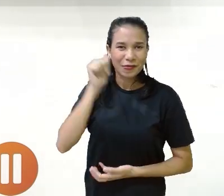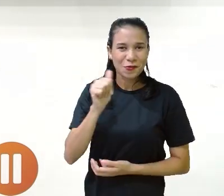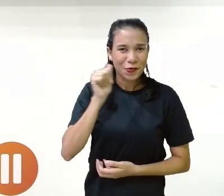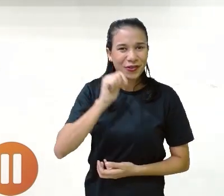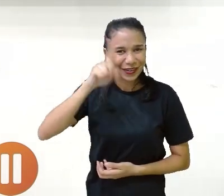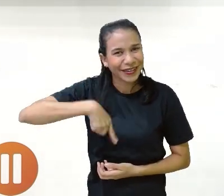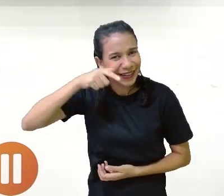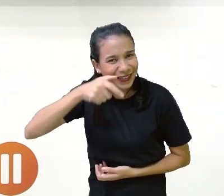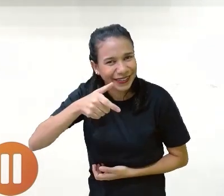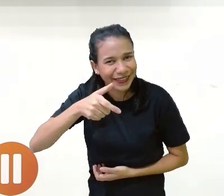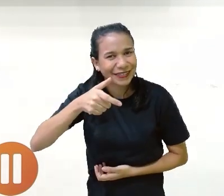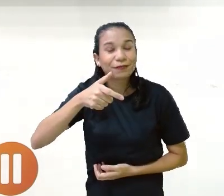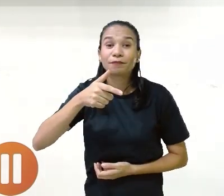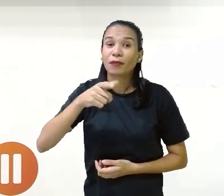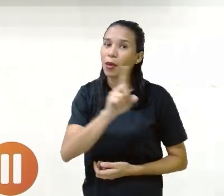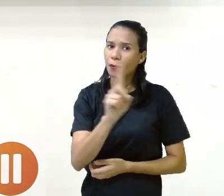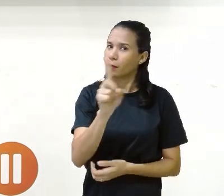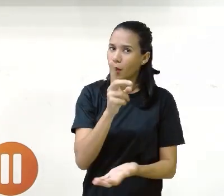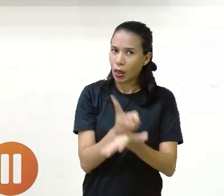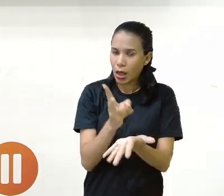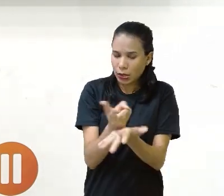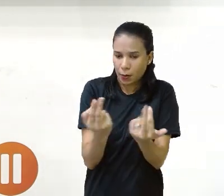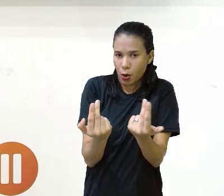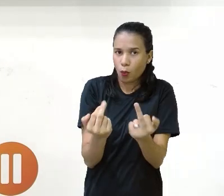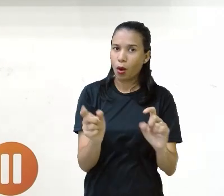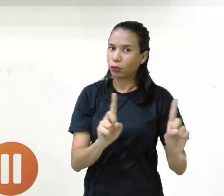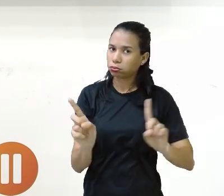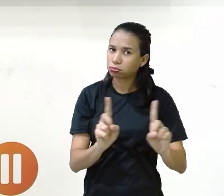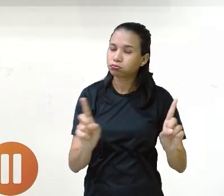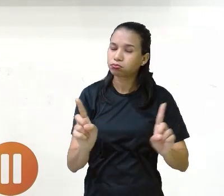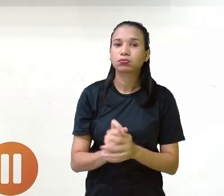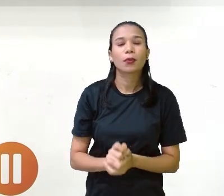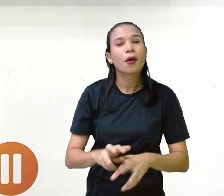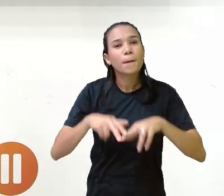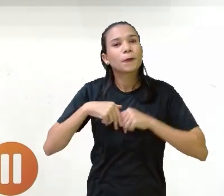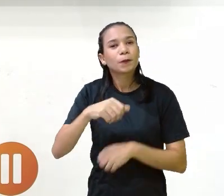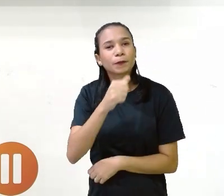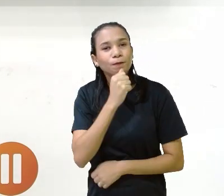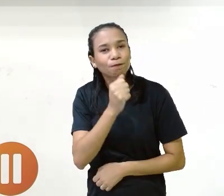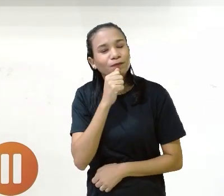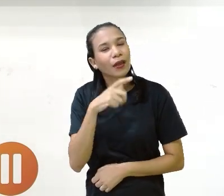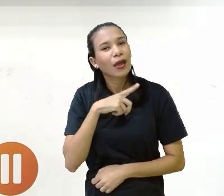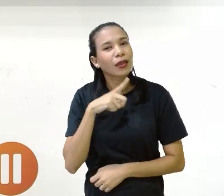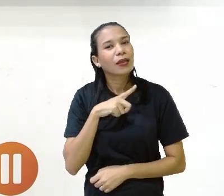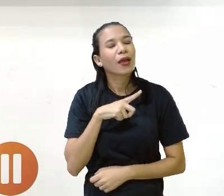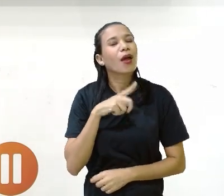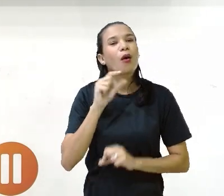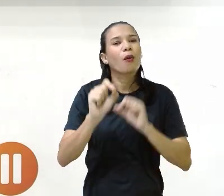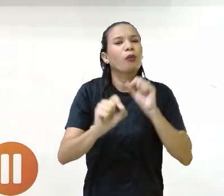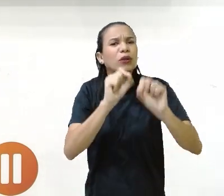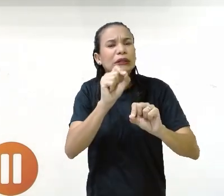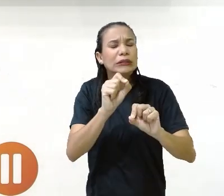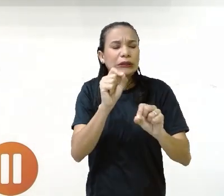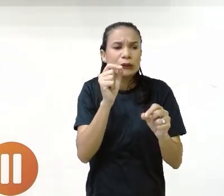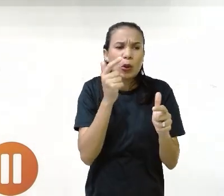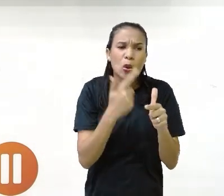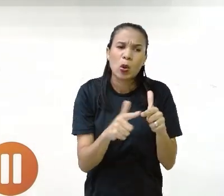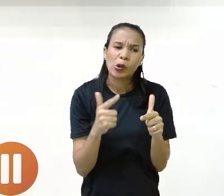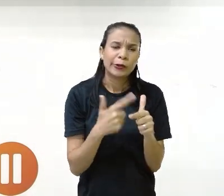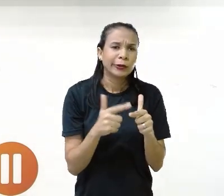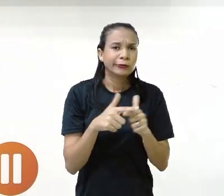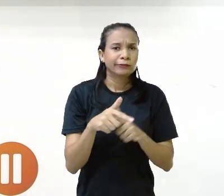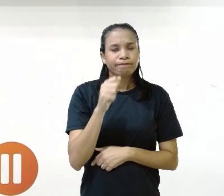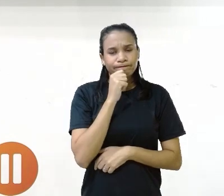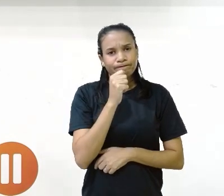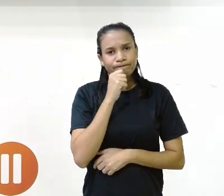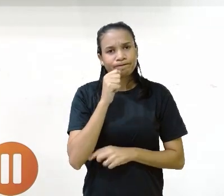Vê que interessante, mas nem sempre foi assim, tá? E hoje ainda a gente enfrenta alguns problemas em